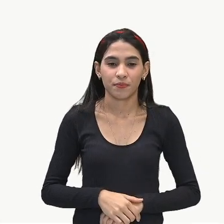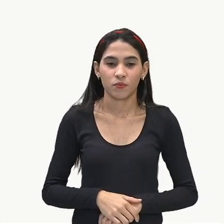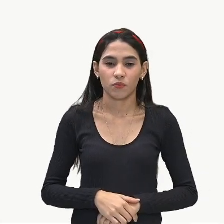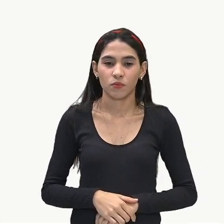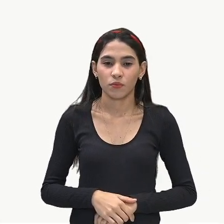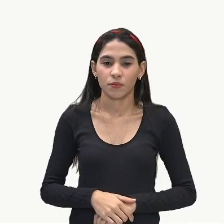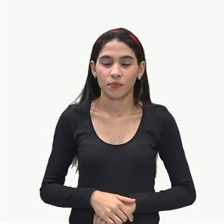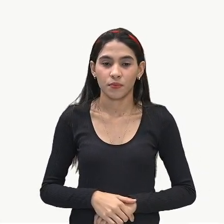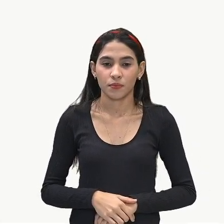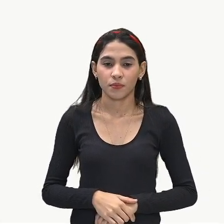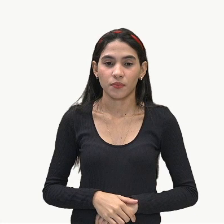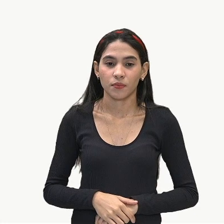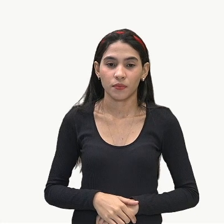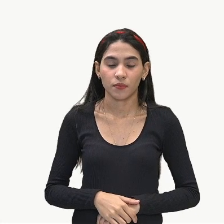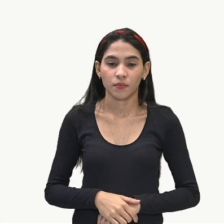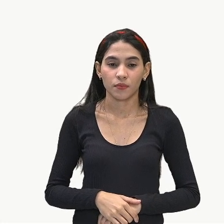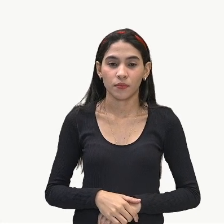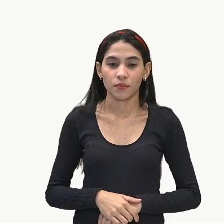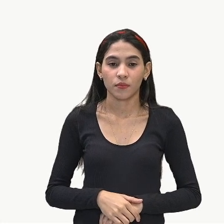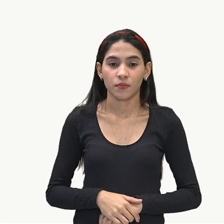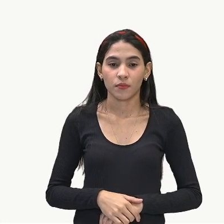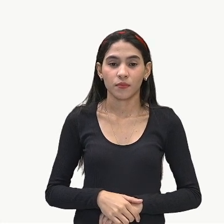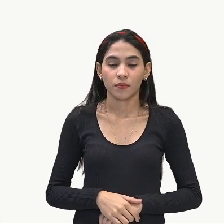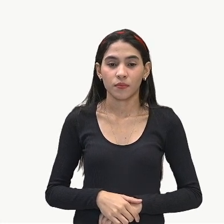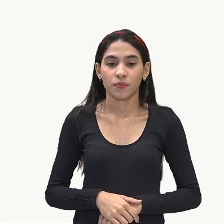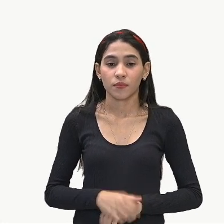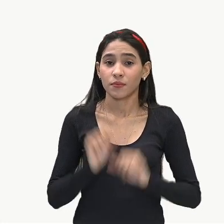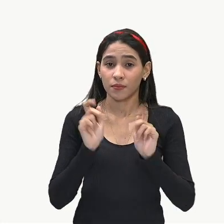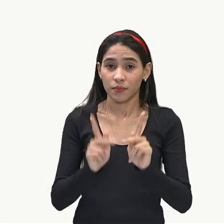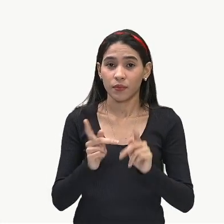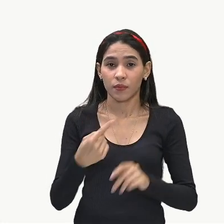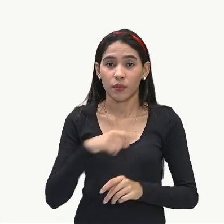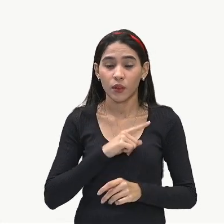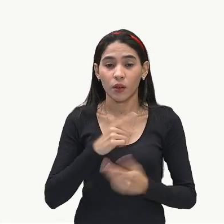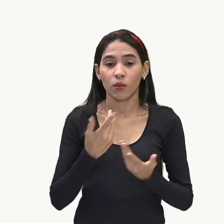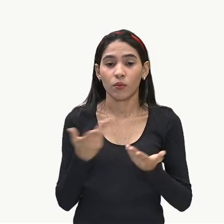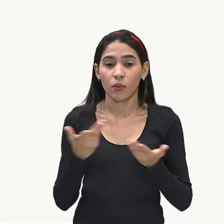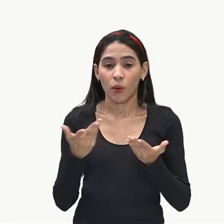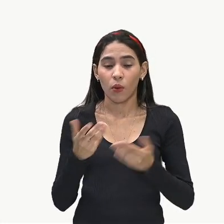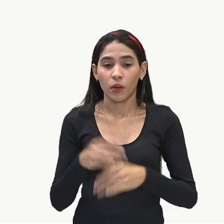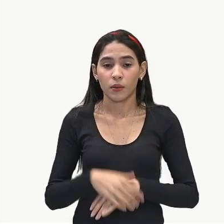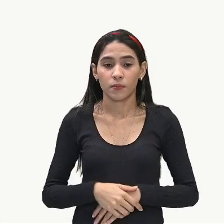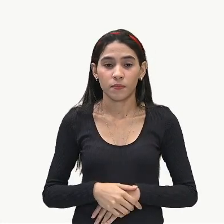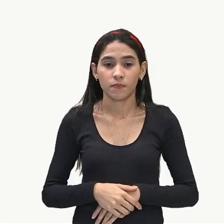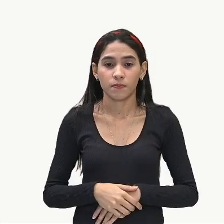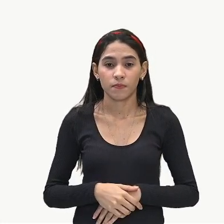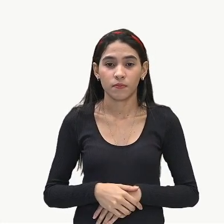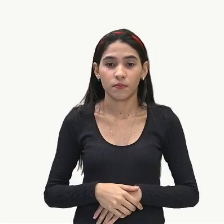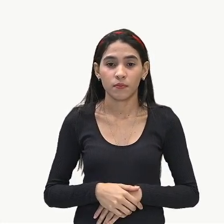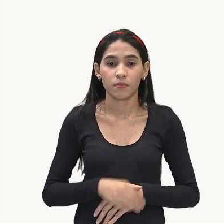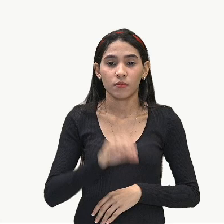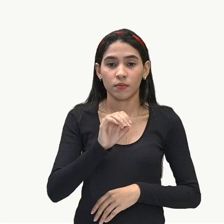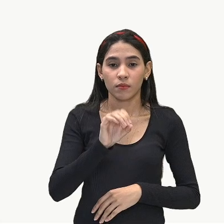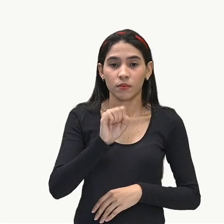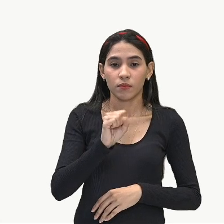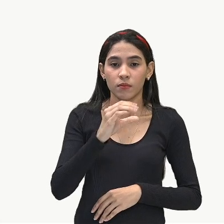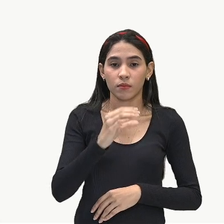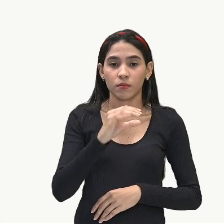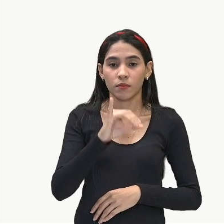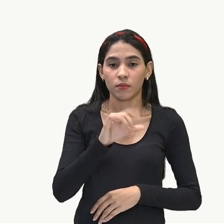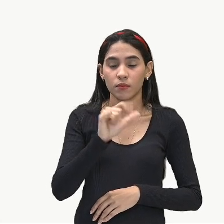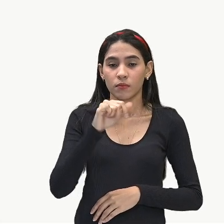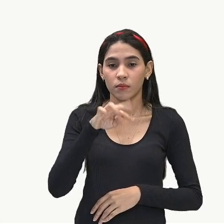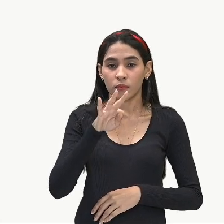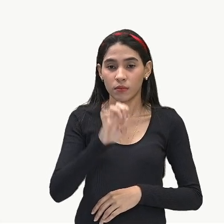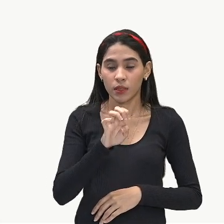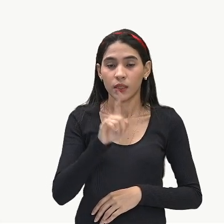o seu crescimento, tá bom? Ok, pessoal? Então, nós chegamos aqui na nossa última sequência